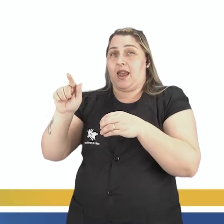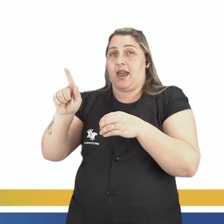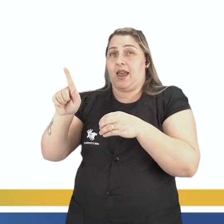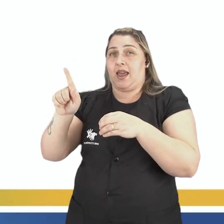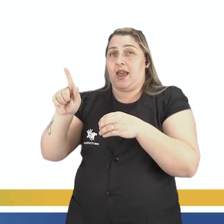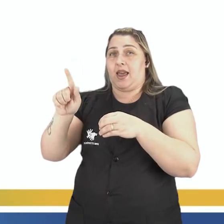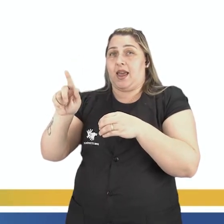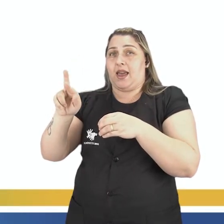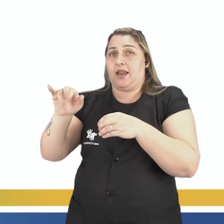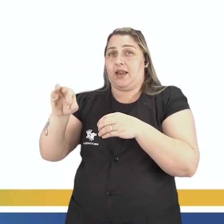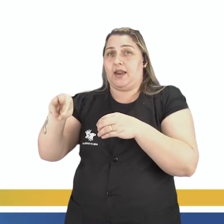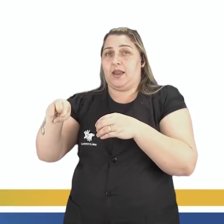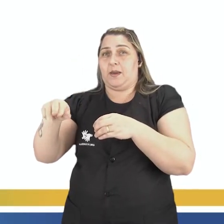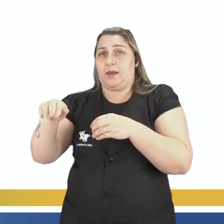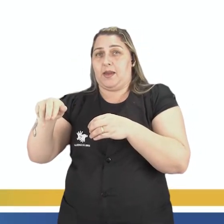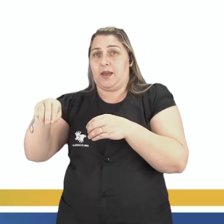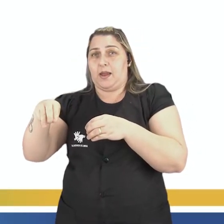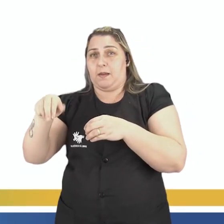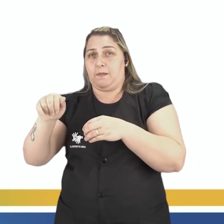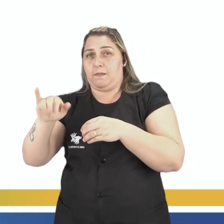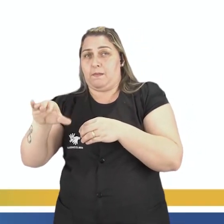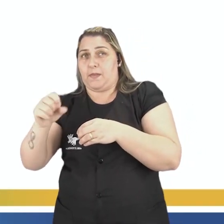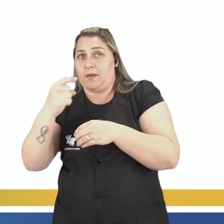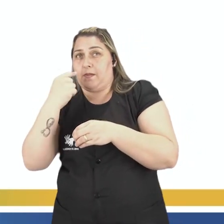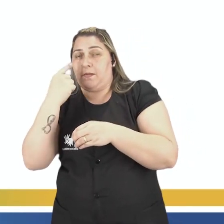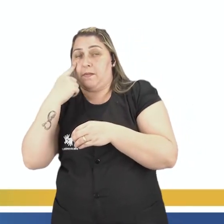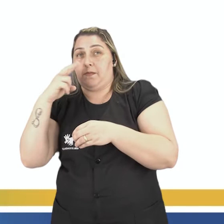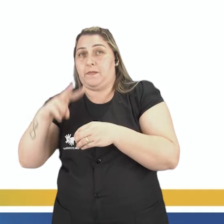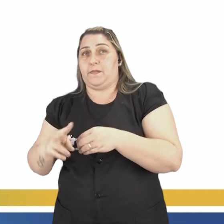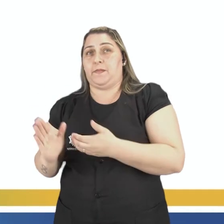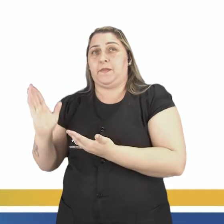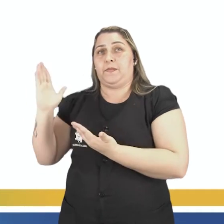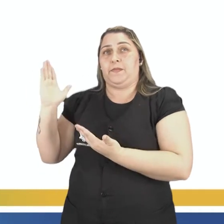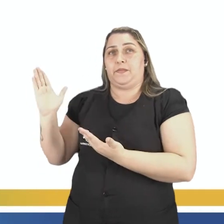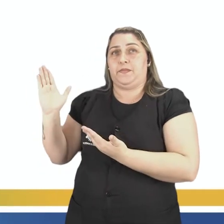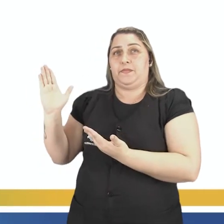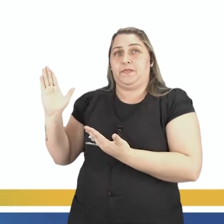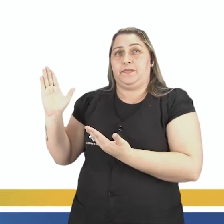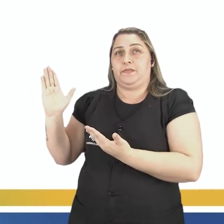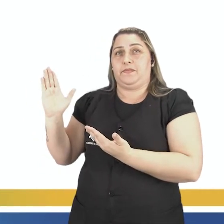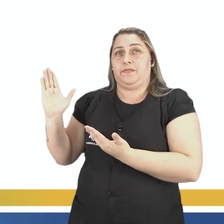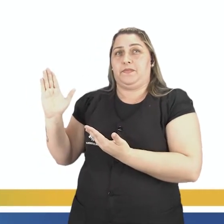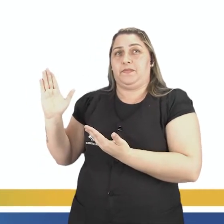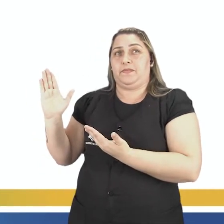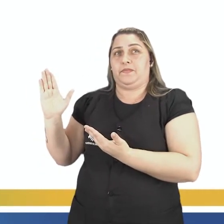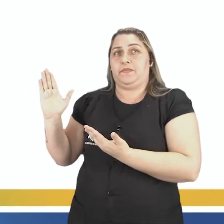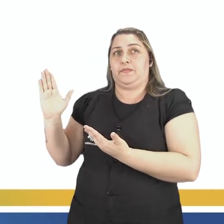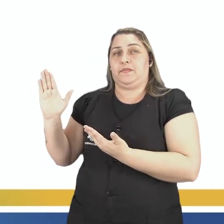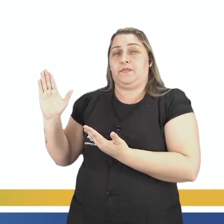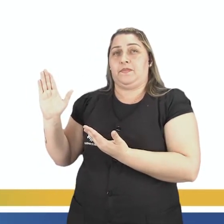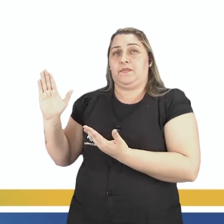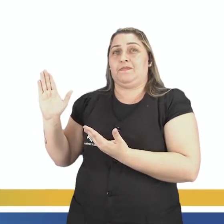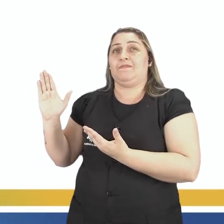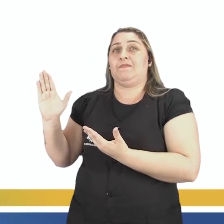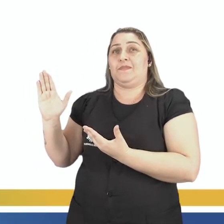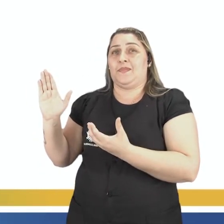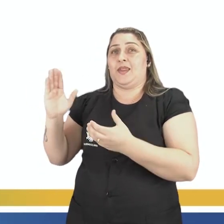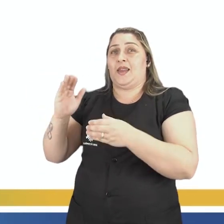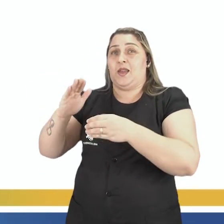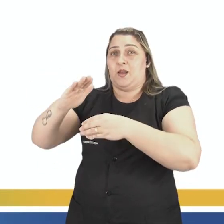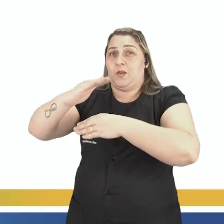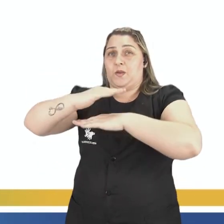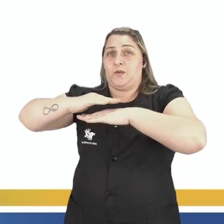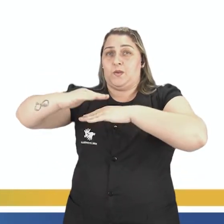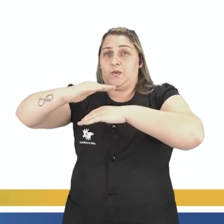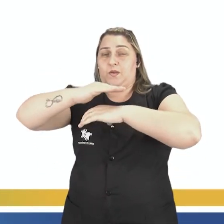lagrimais? Então, podemos observar nessa imagem aí. As glândulas lagrimais, elas ficam na parte